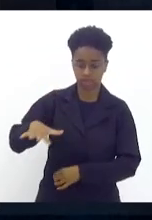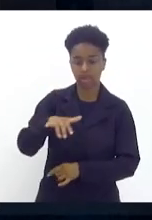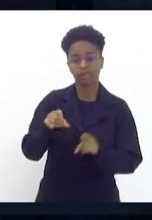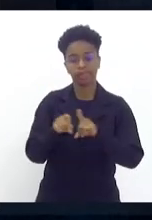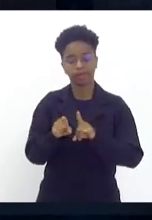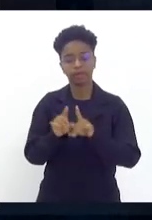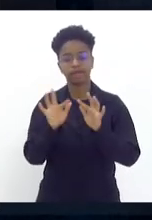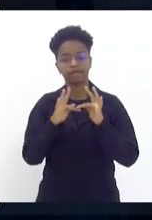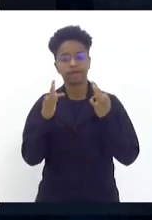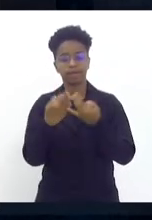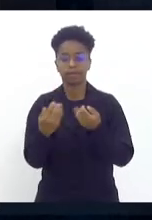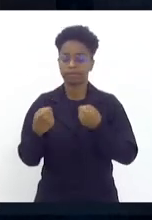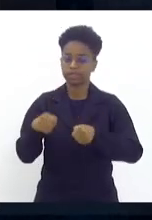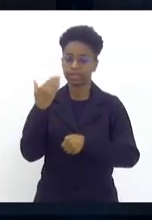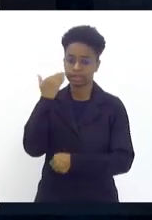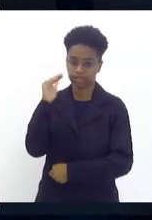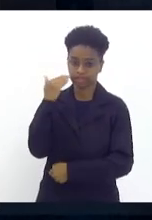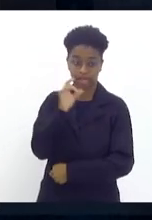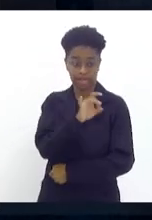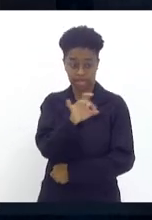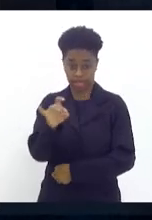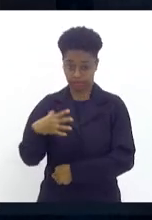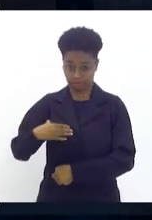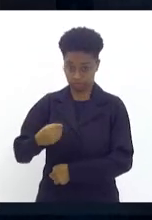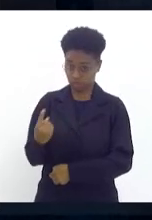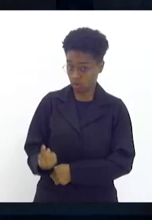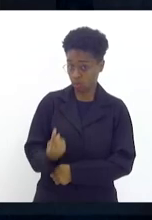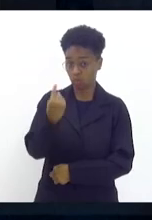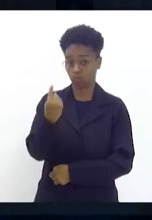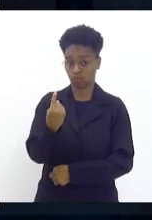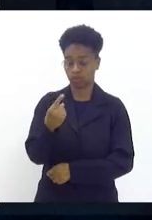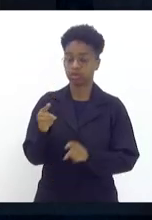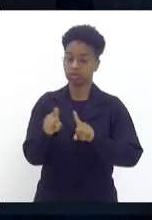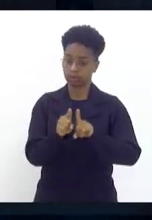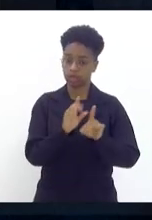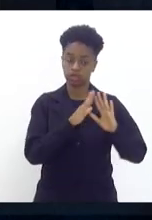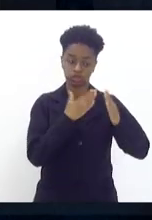que a família precisa entender que cada filho é um filho, a